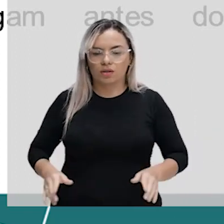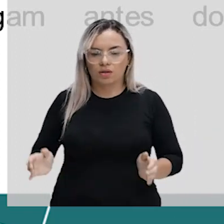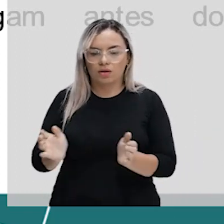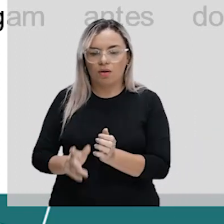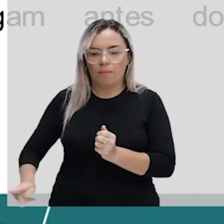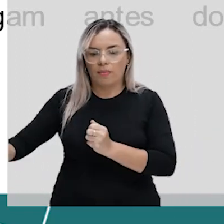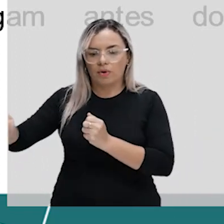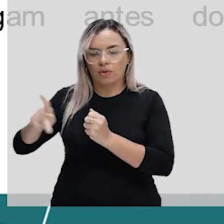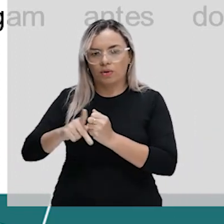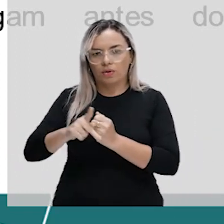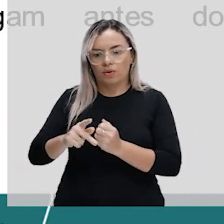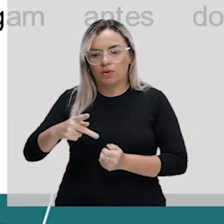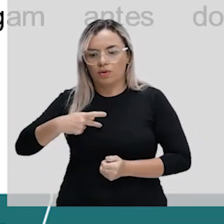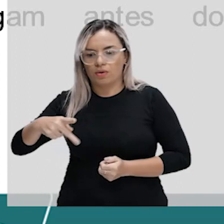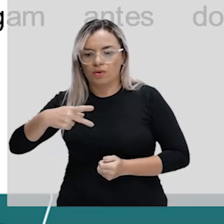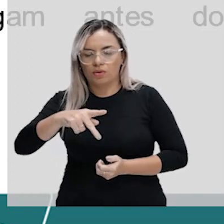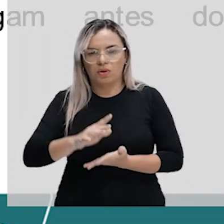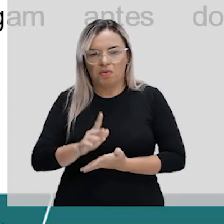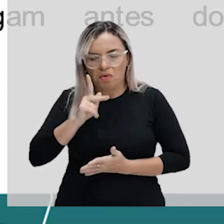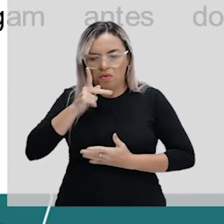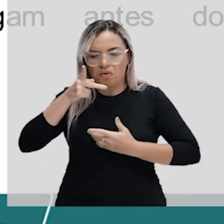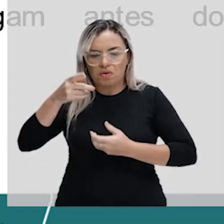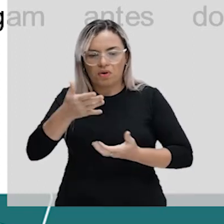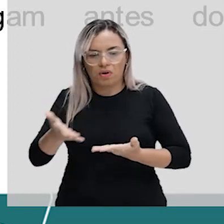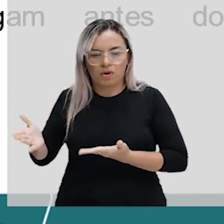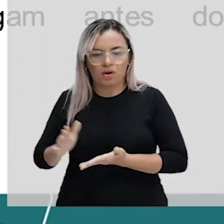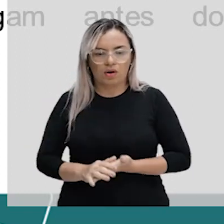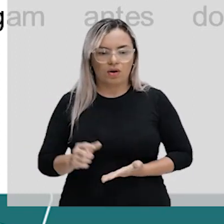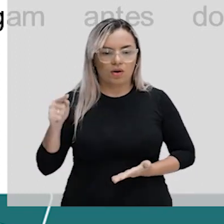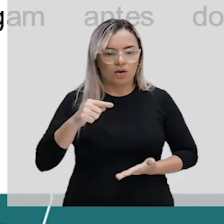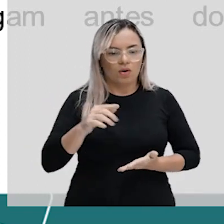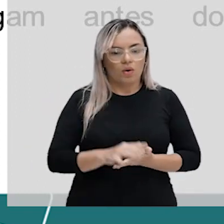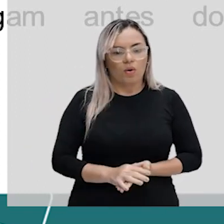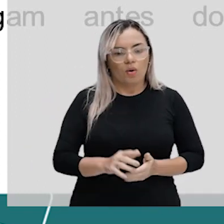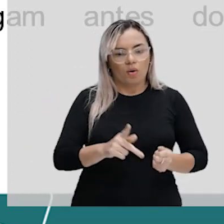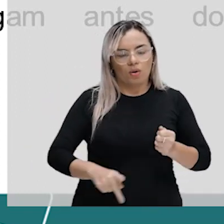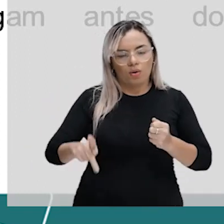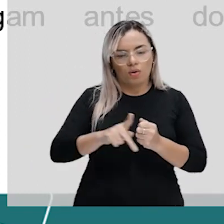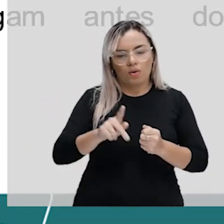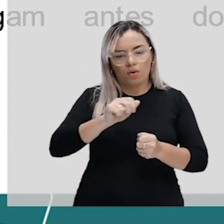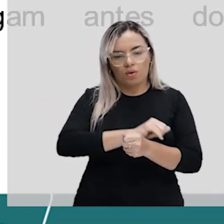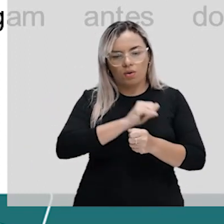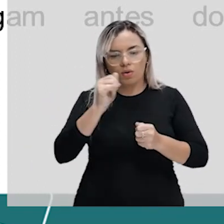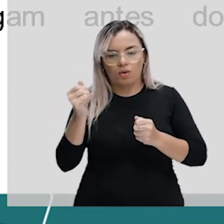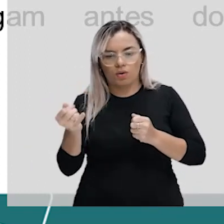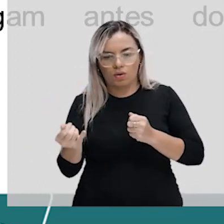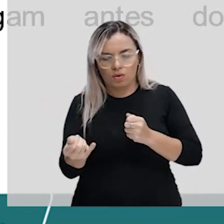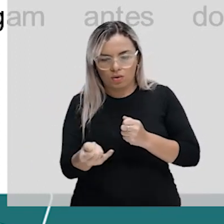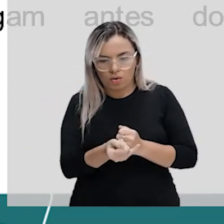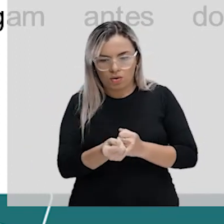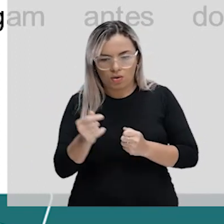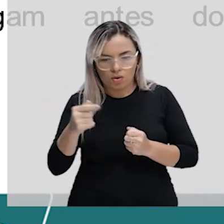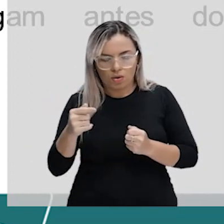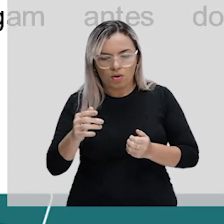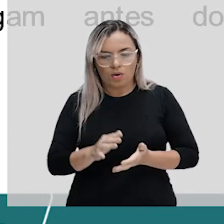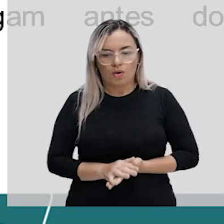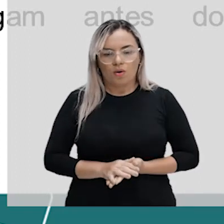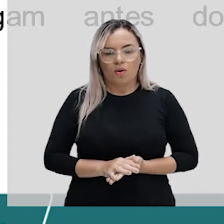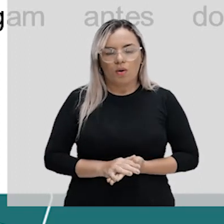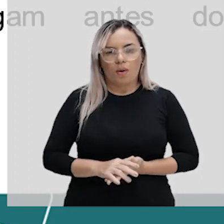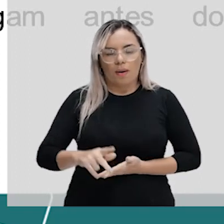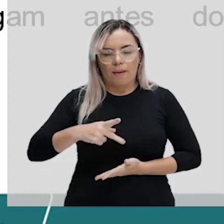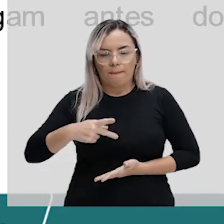Os pronomes adjetivos possessivos são átonos, se empregam antes do nome. Quem é o nome? É